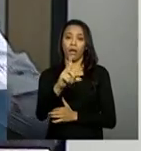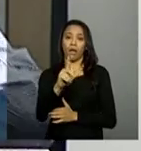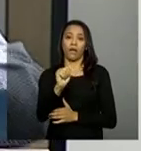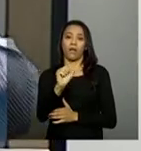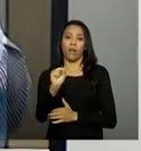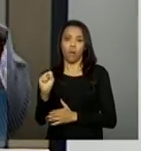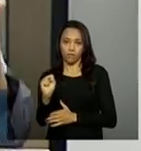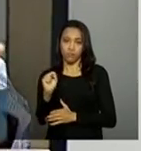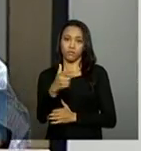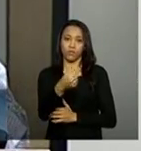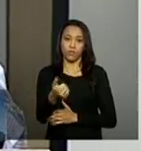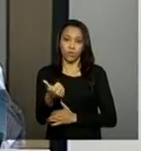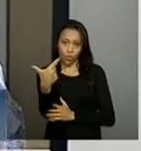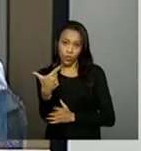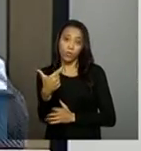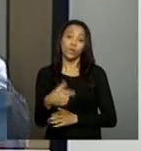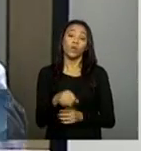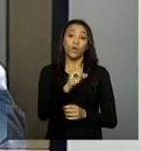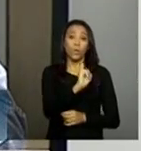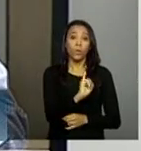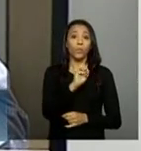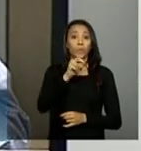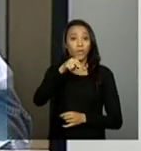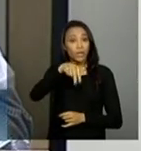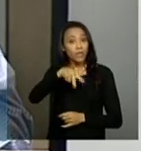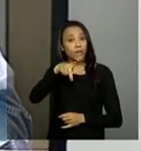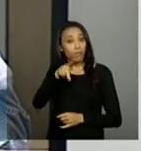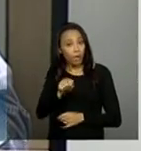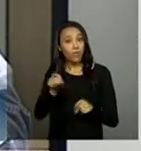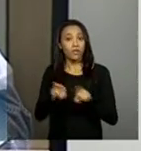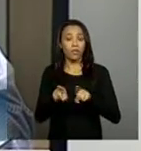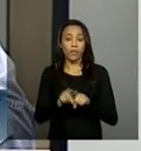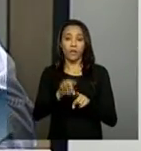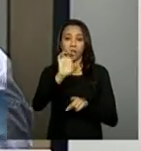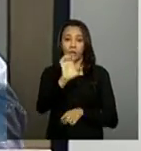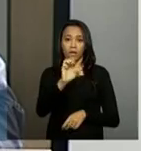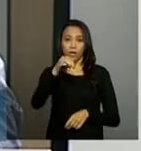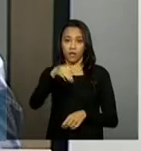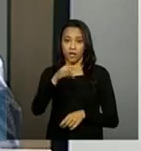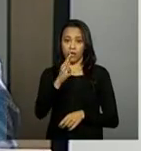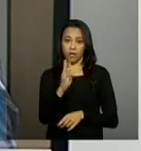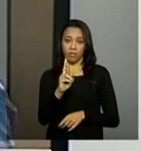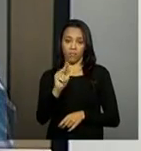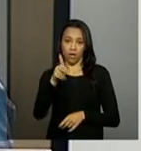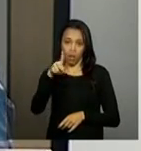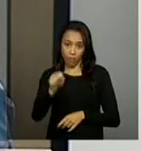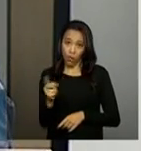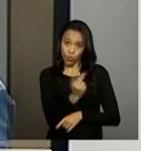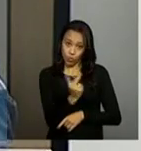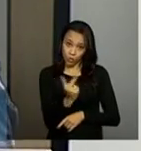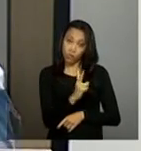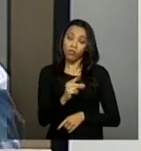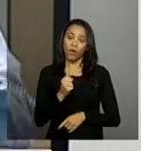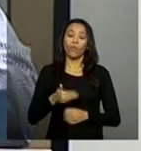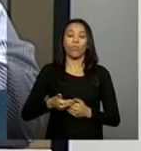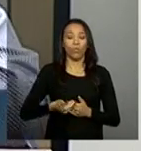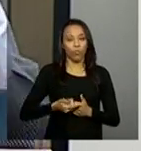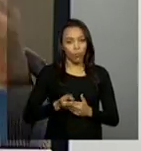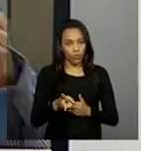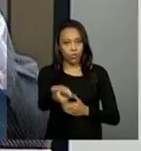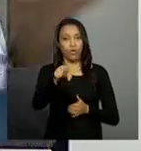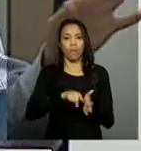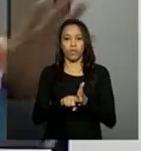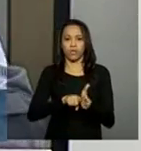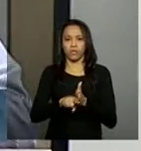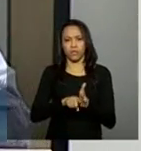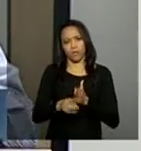Embrapa continuarão fazendo o seu trabalho a partir do ano que vem, que deve ser divulgado, imagino eu, em 2016, né? Final de